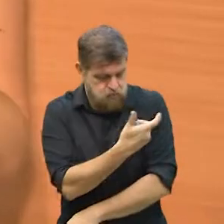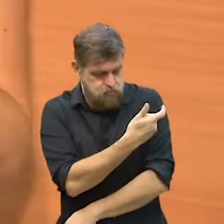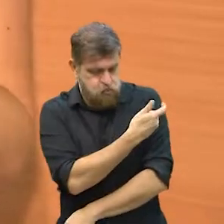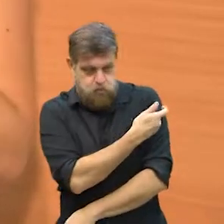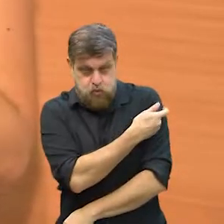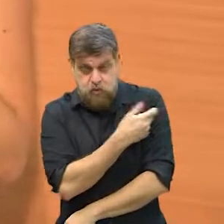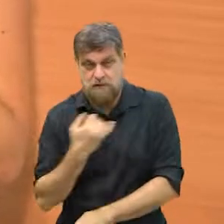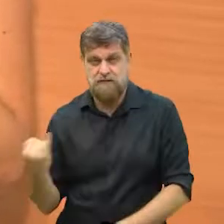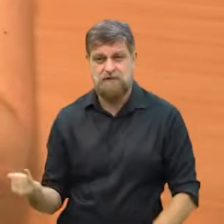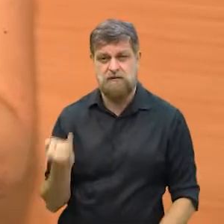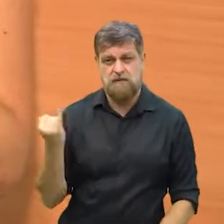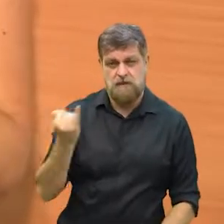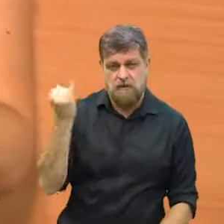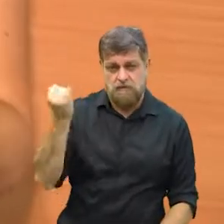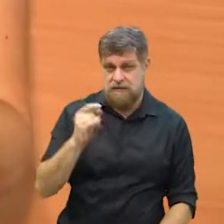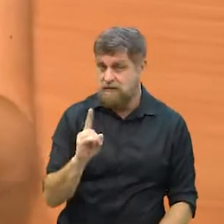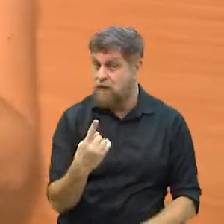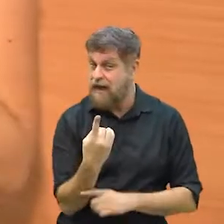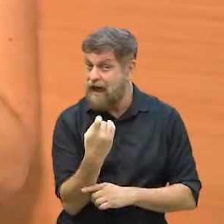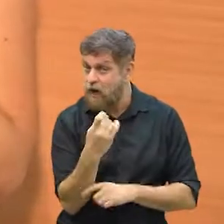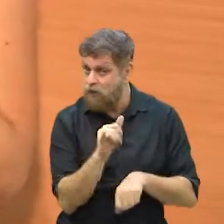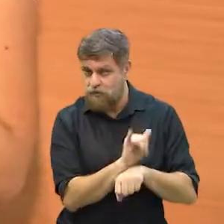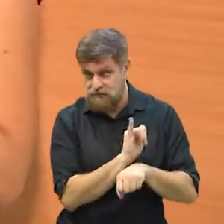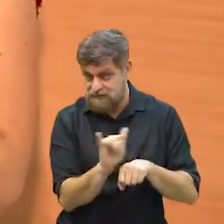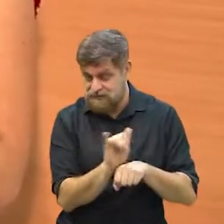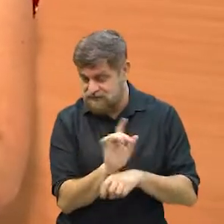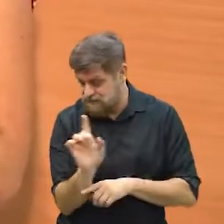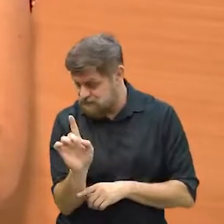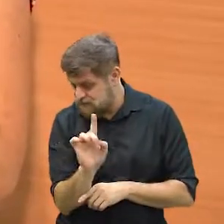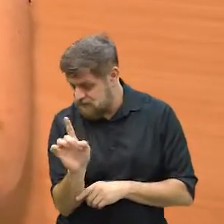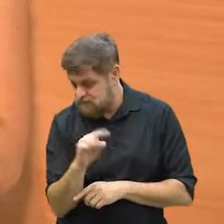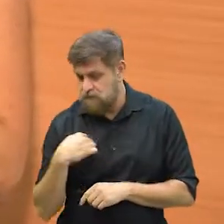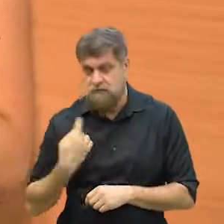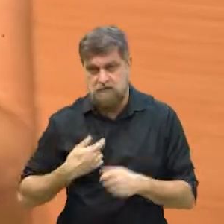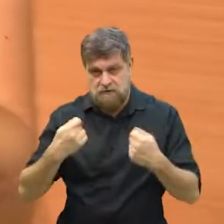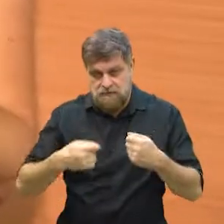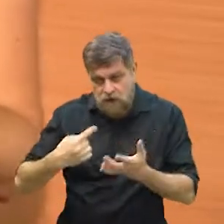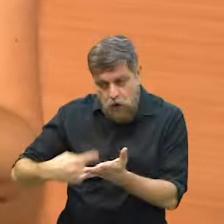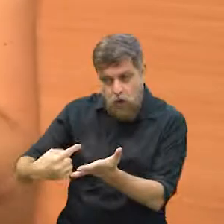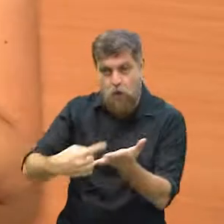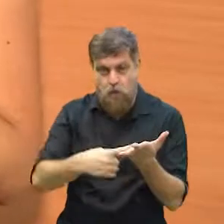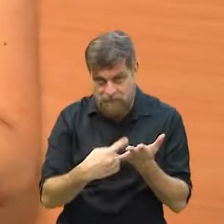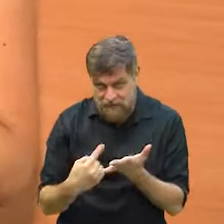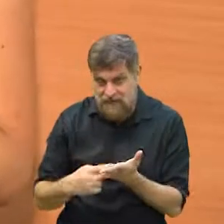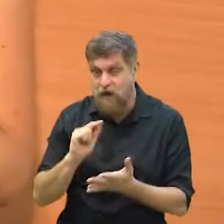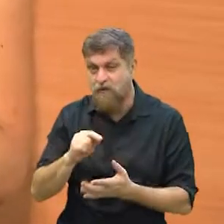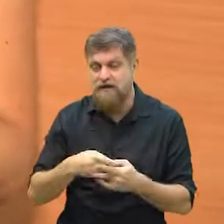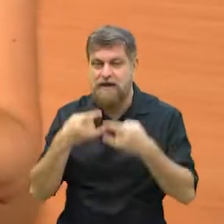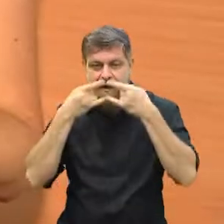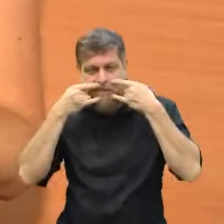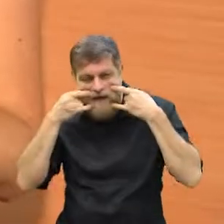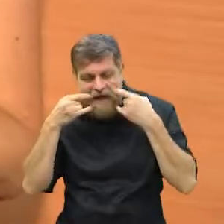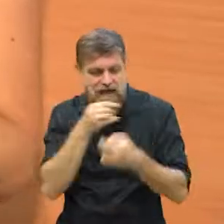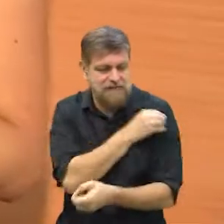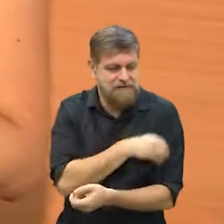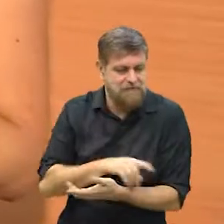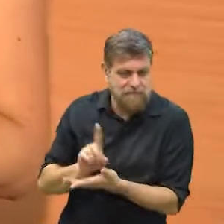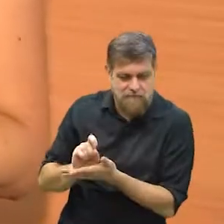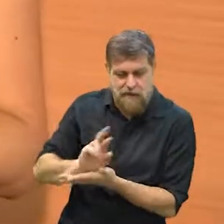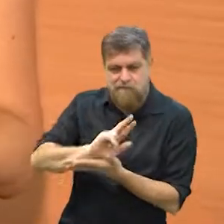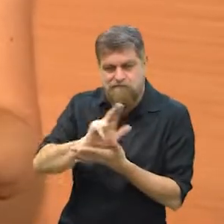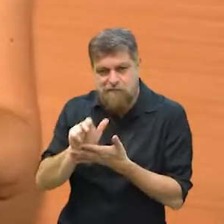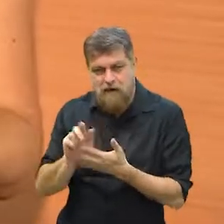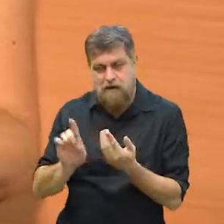vacinarem. A vacina é importante, mas não é a única estratégia, né? A gente precisa combinar com outras estratégias, com o uso